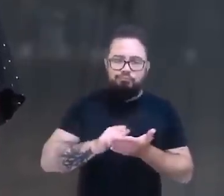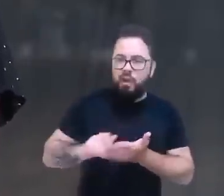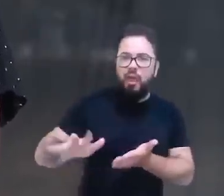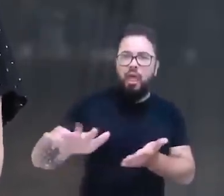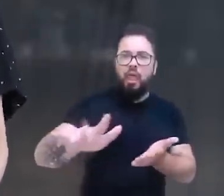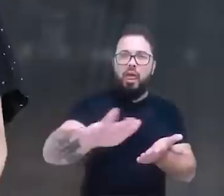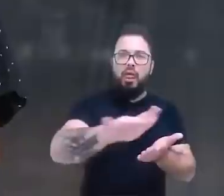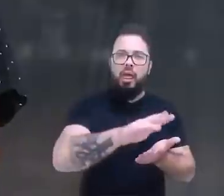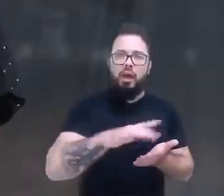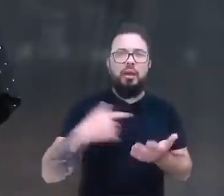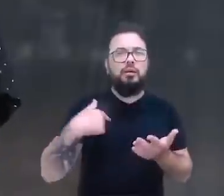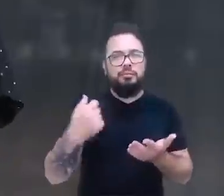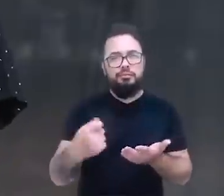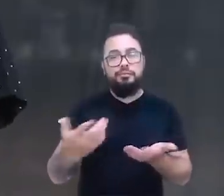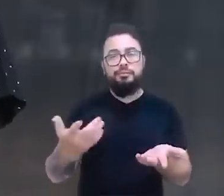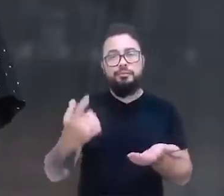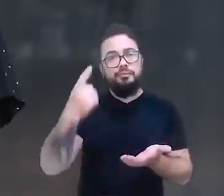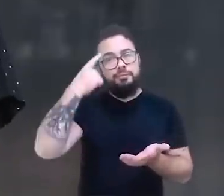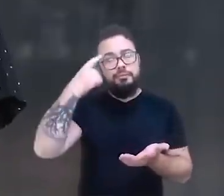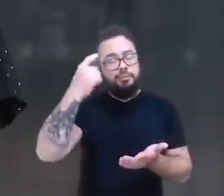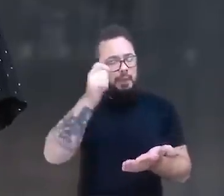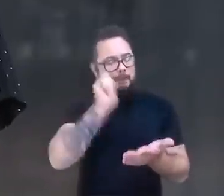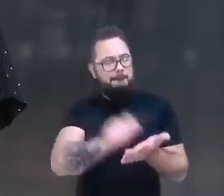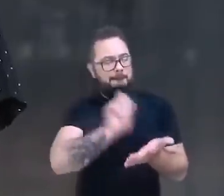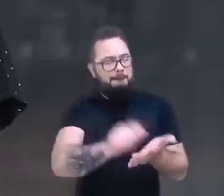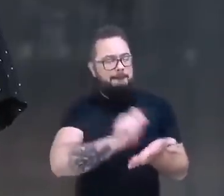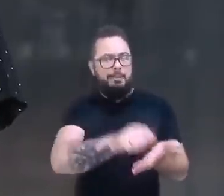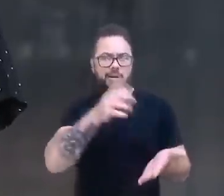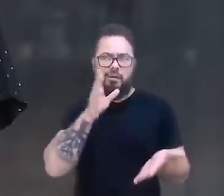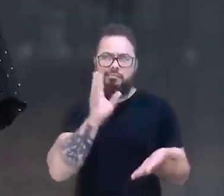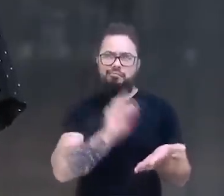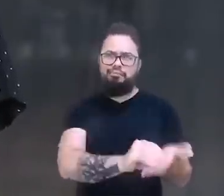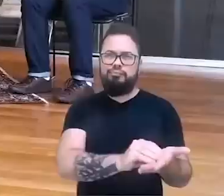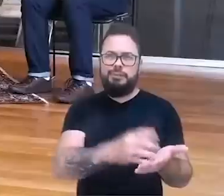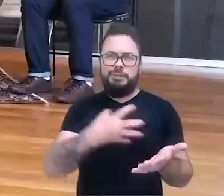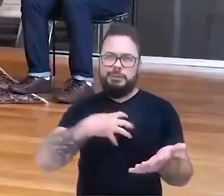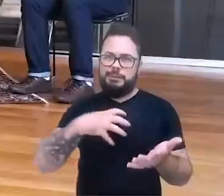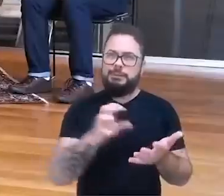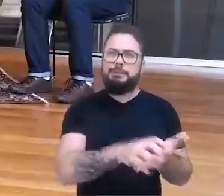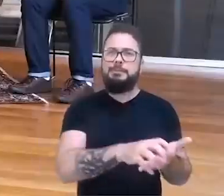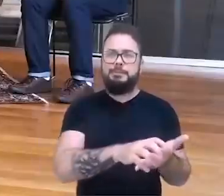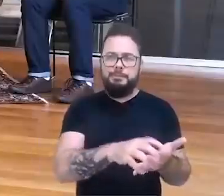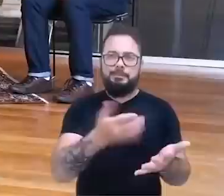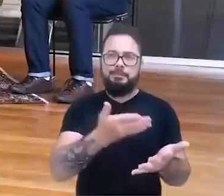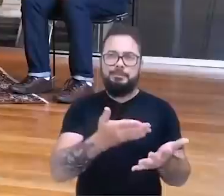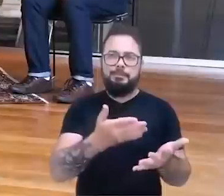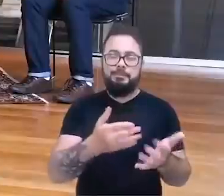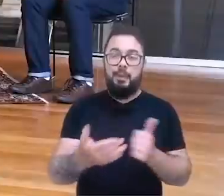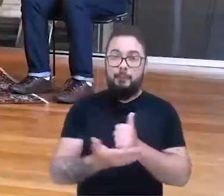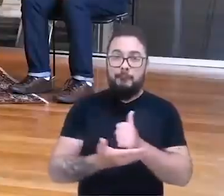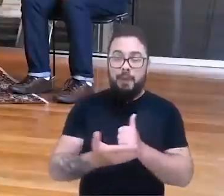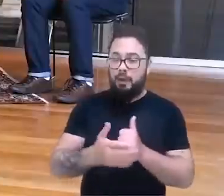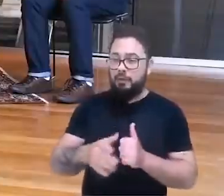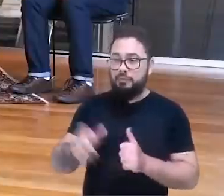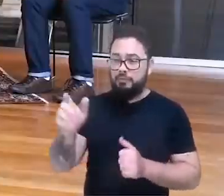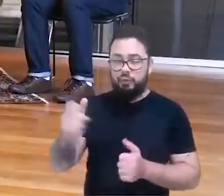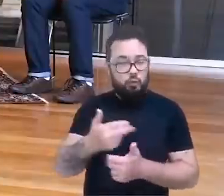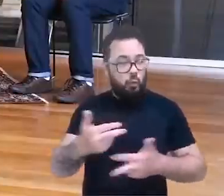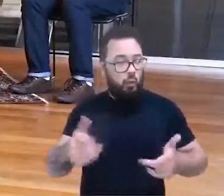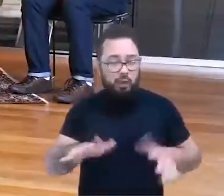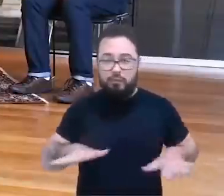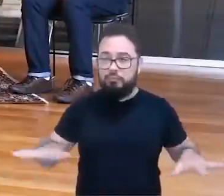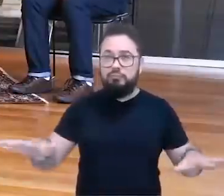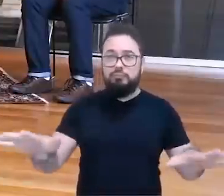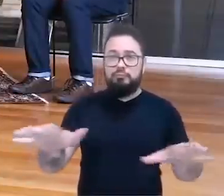verbo sabe aí eu vou contar do zero e vou descobrindo que aquele vai para ela com base no que tá ali no no entorno que Tati